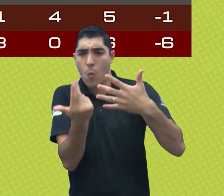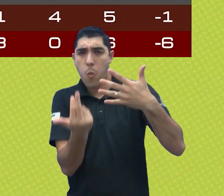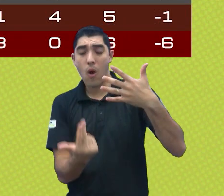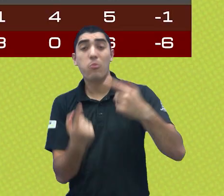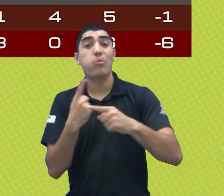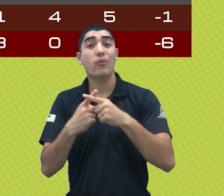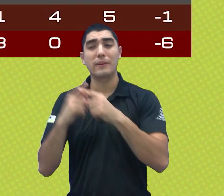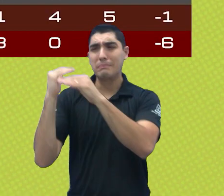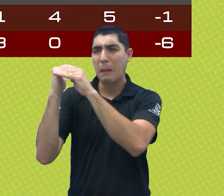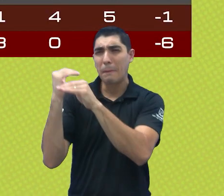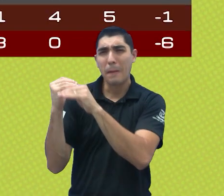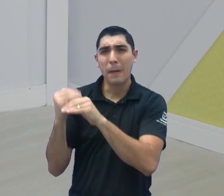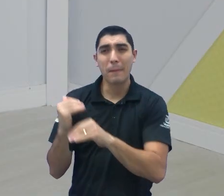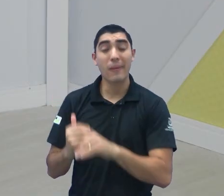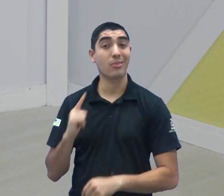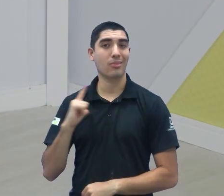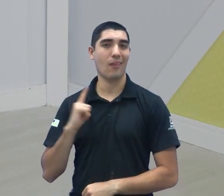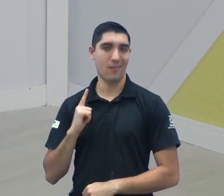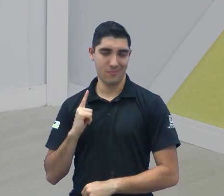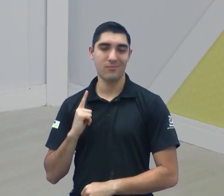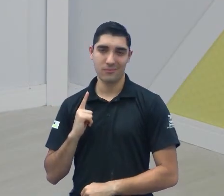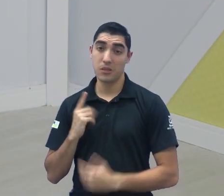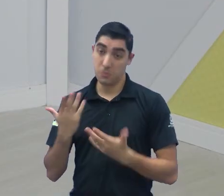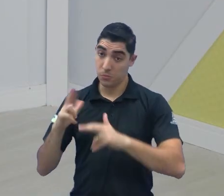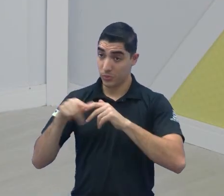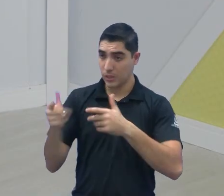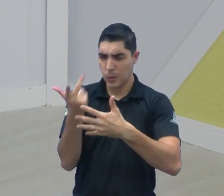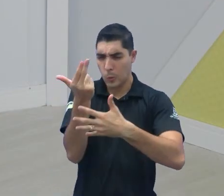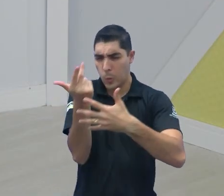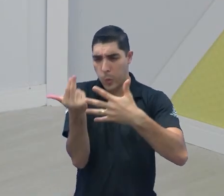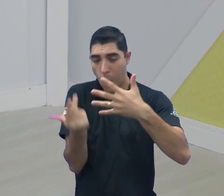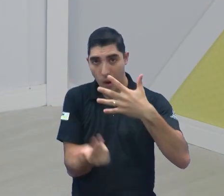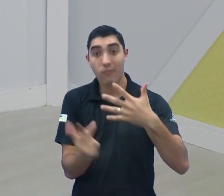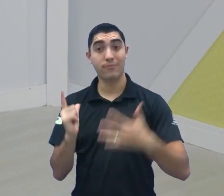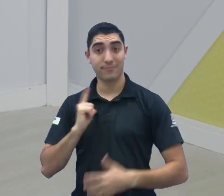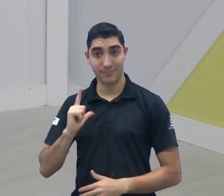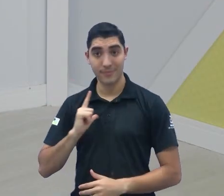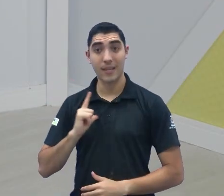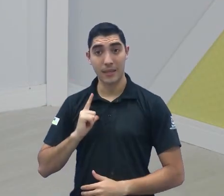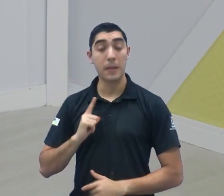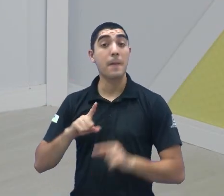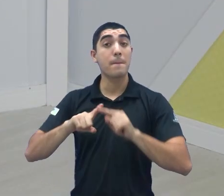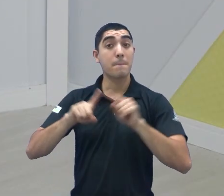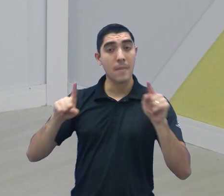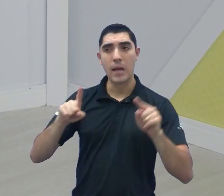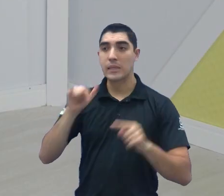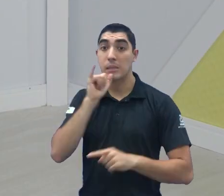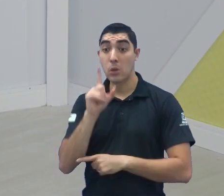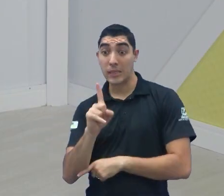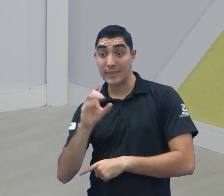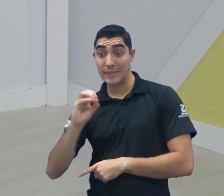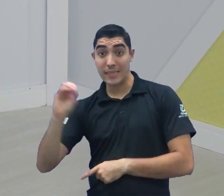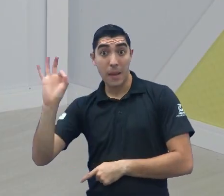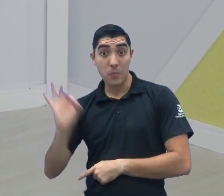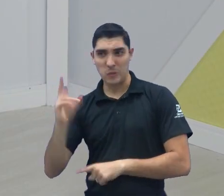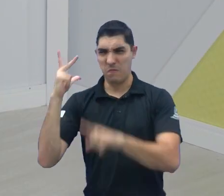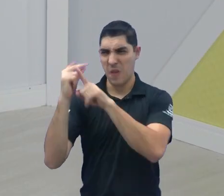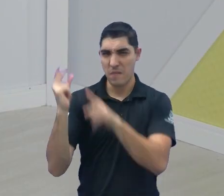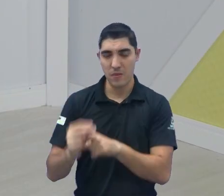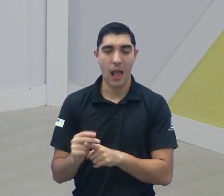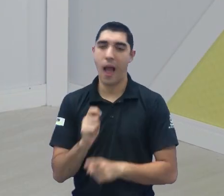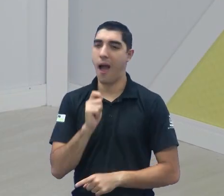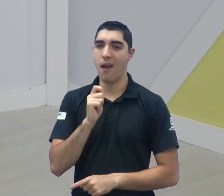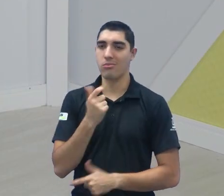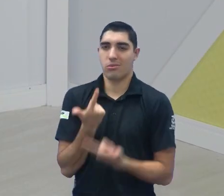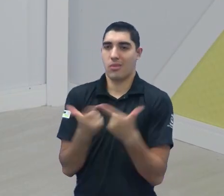na competição, por isso que deixa o campeonato nivelado. Já desde a segunda rodada, não tem time mais 100% de aproveitamento, ou seja, em termos